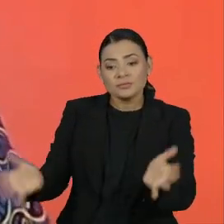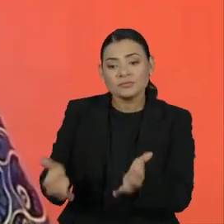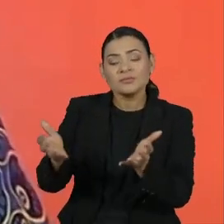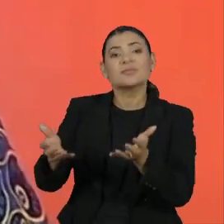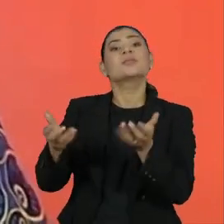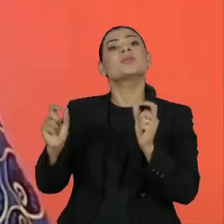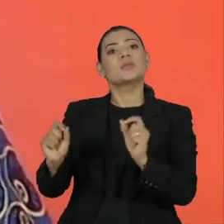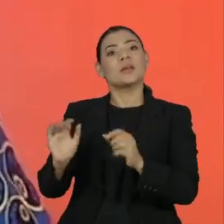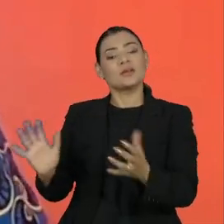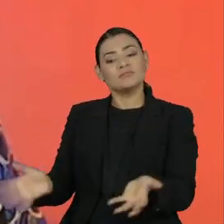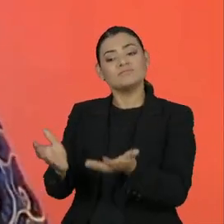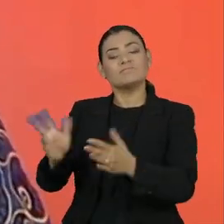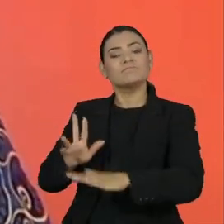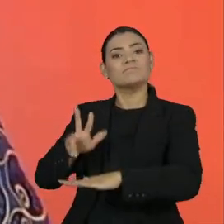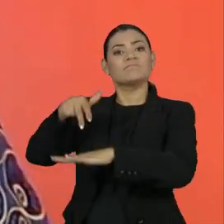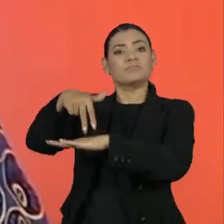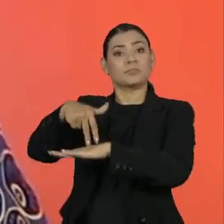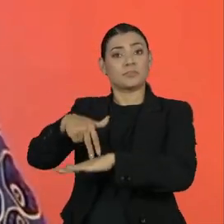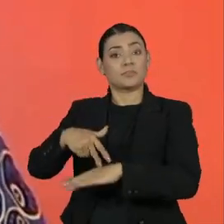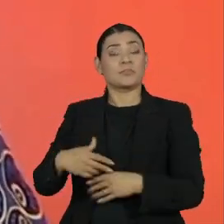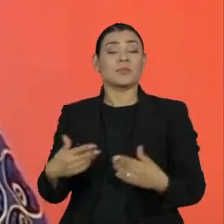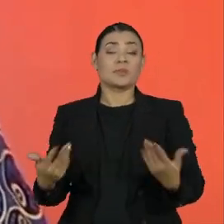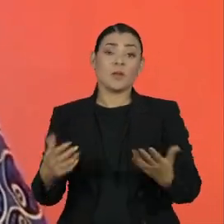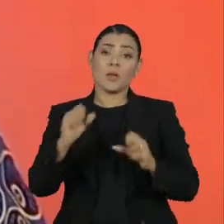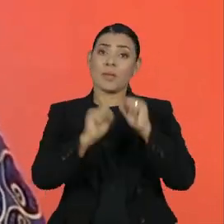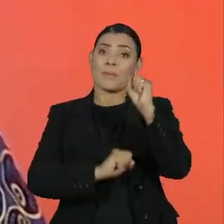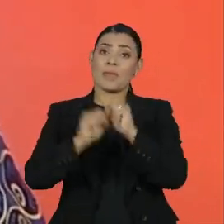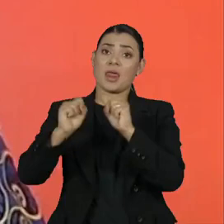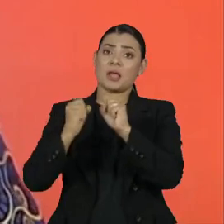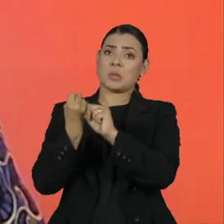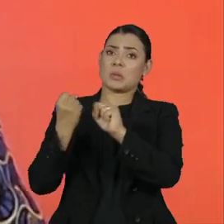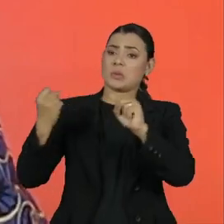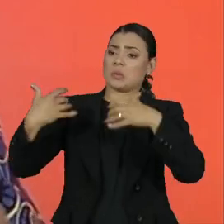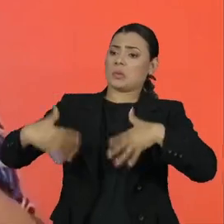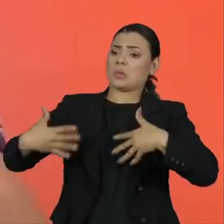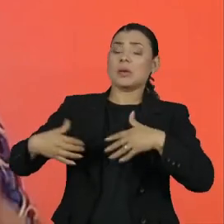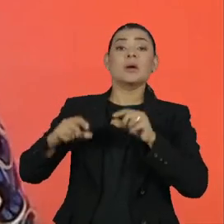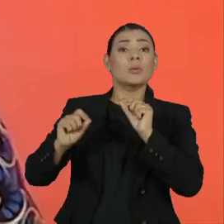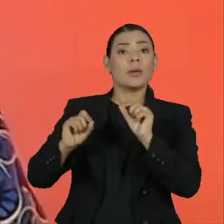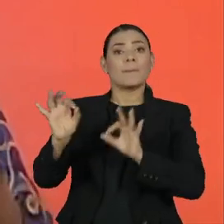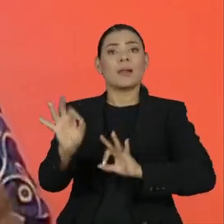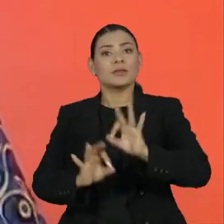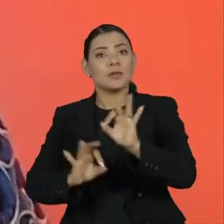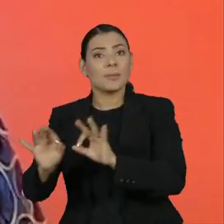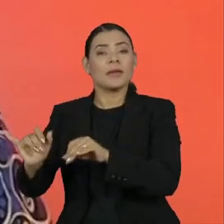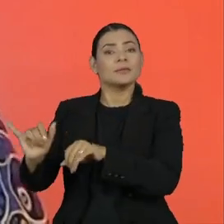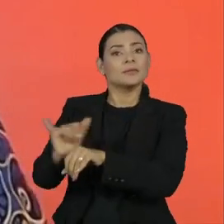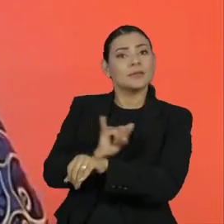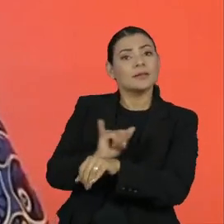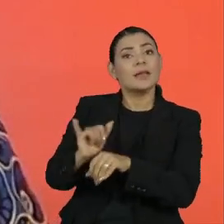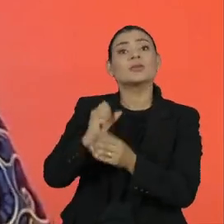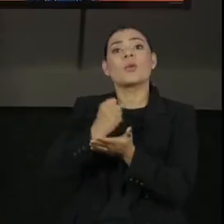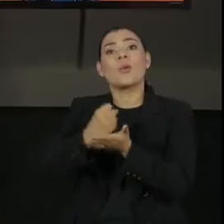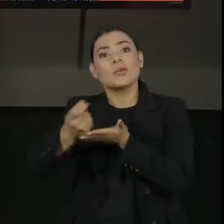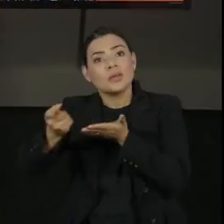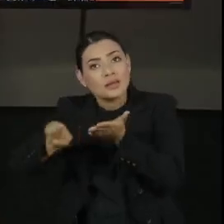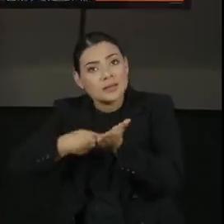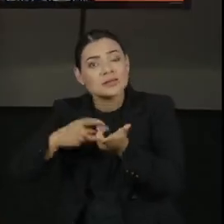ações afirmativas. No caso das grandes empresas, a gente tem falado de planejamento, programas, estratégias de